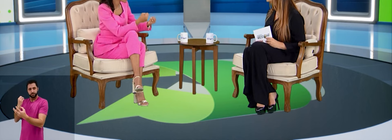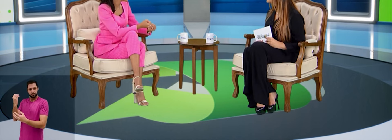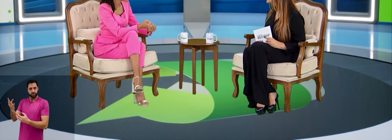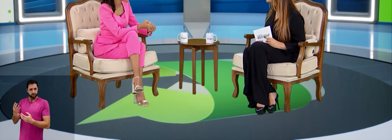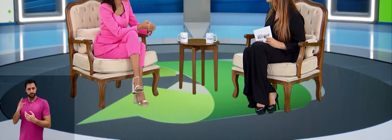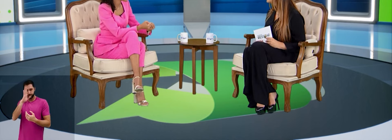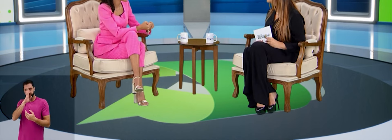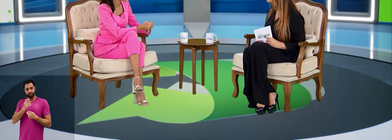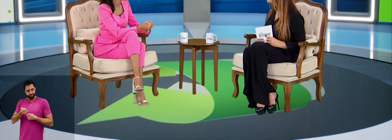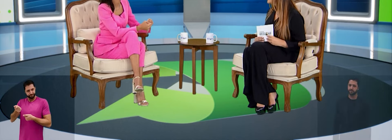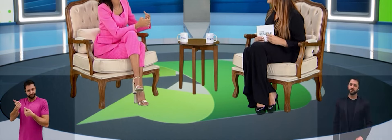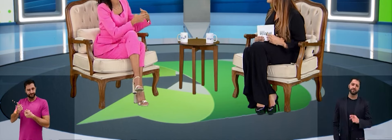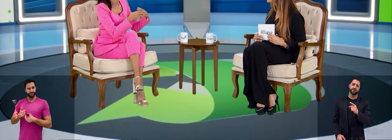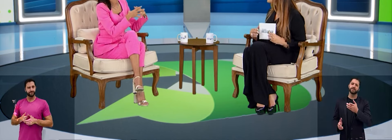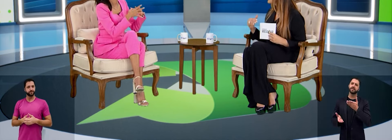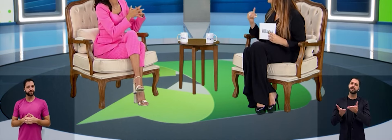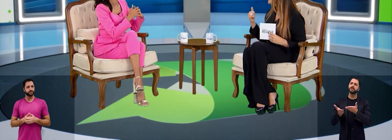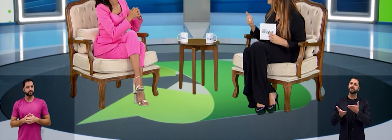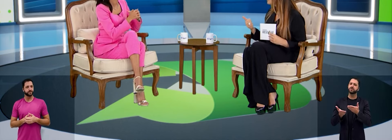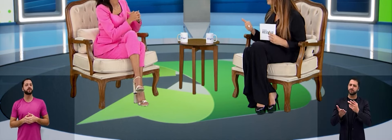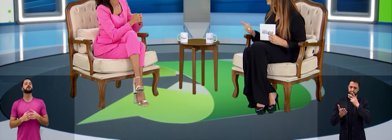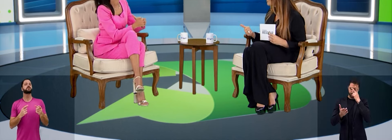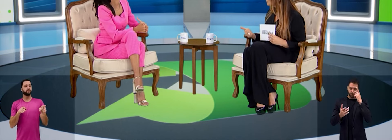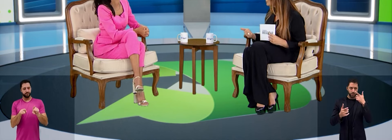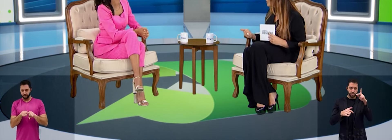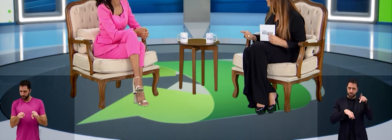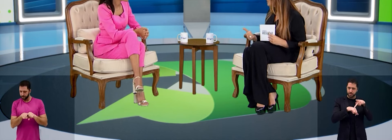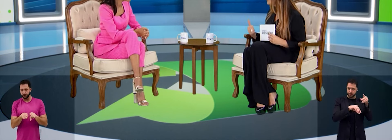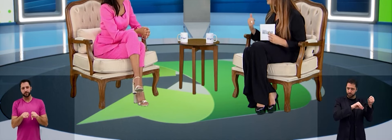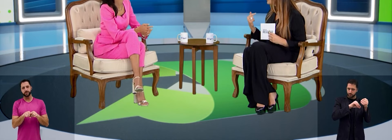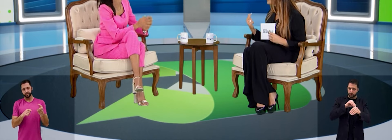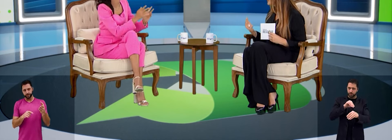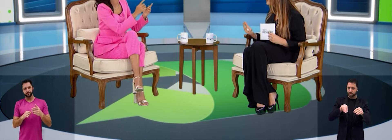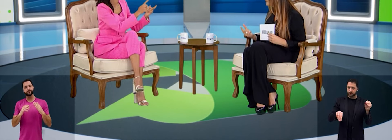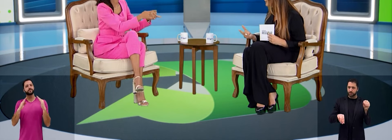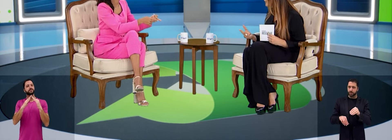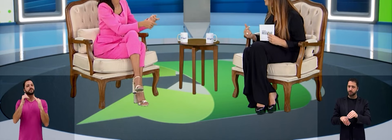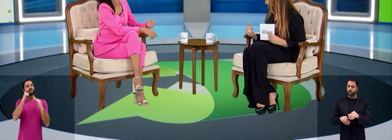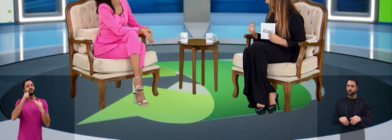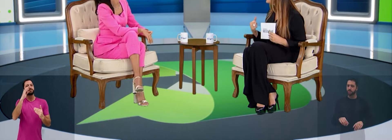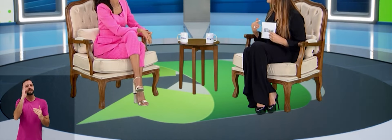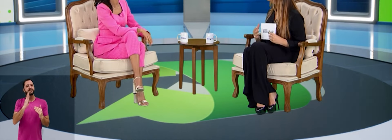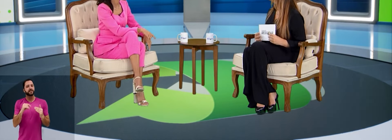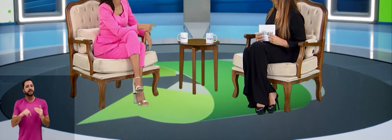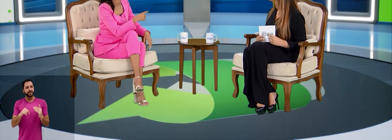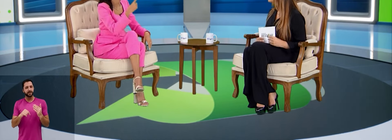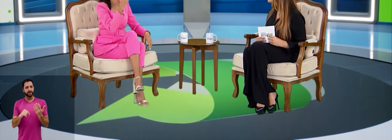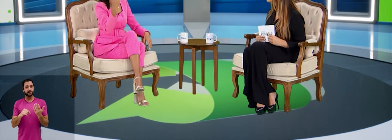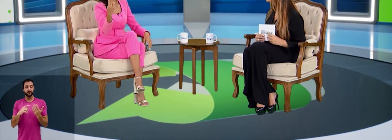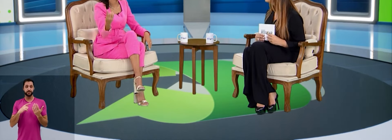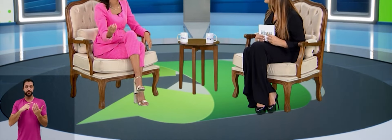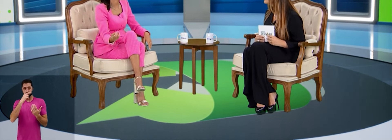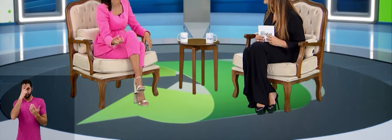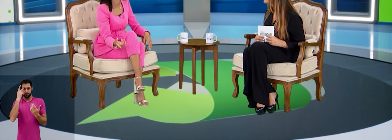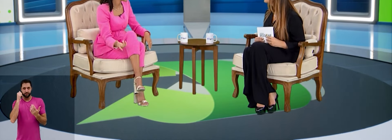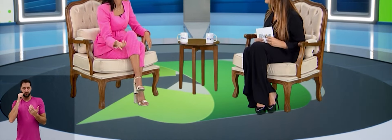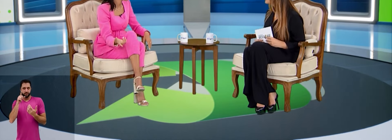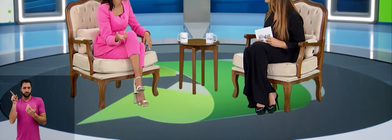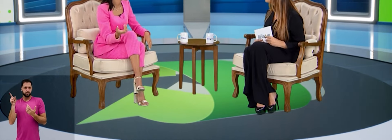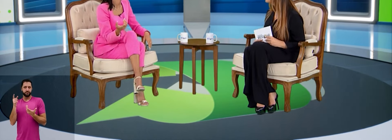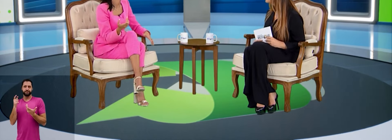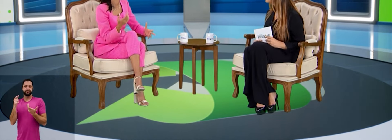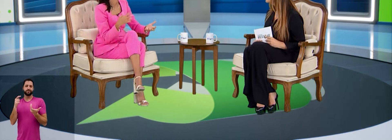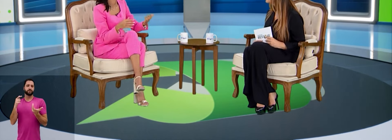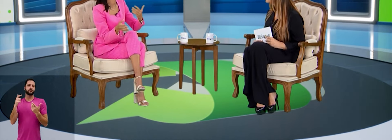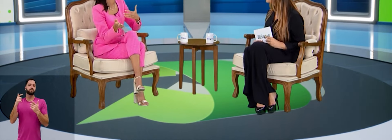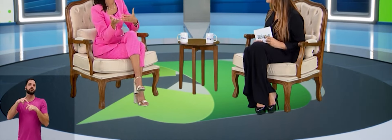lá, as reclusas, né, que falam. E isso você atende os refugiados, também. Detentos... Na Casa da Mulher Brasileira também, que